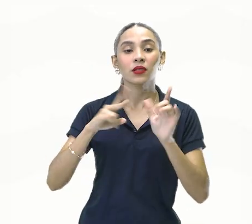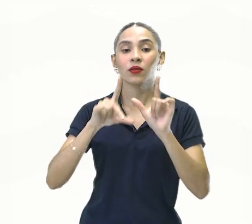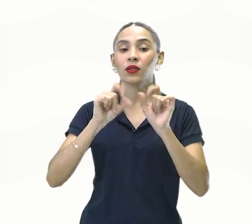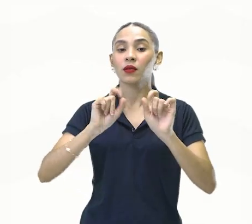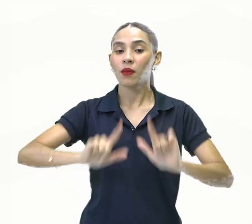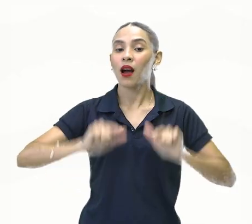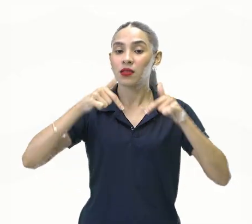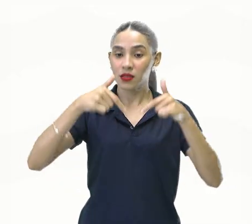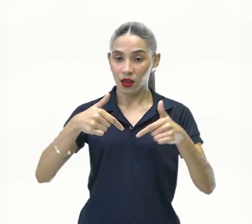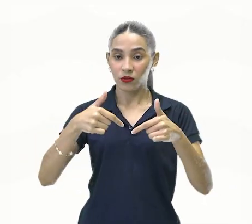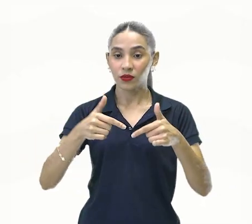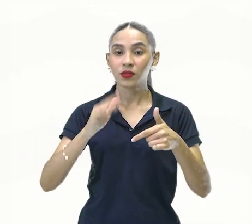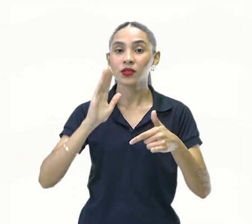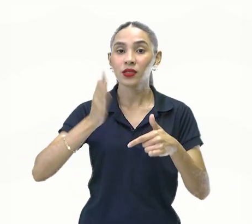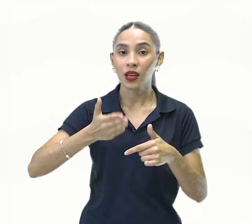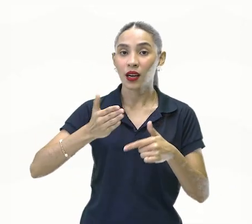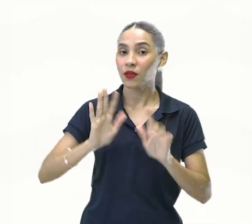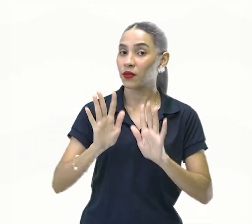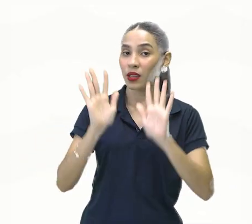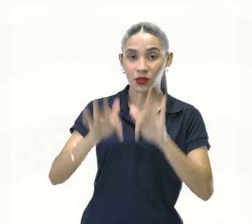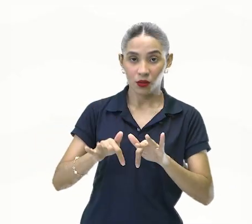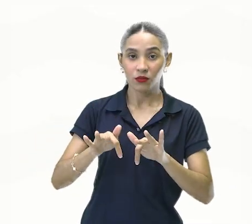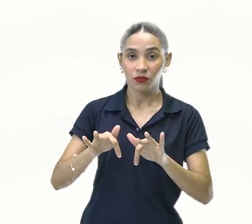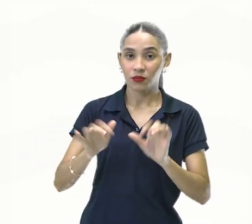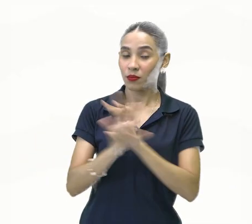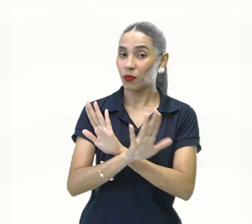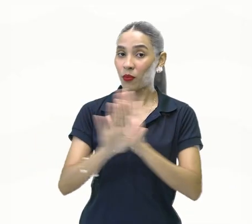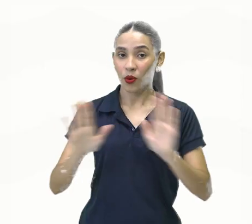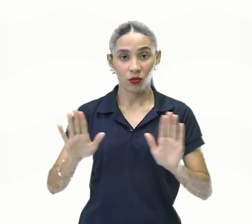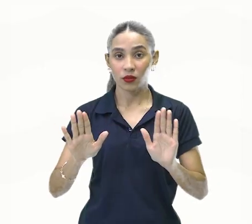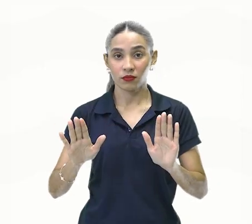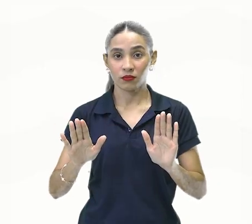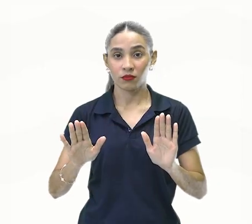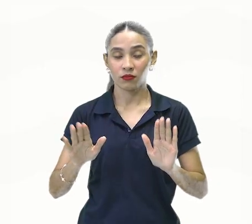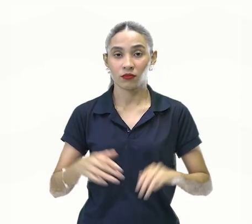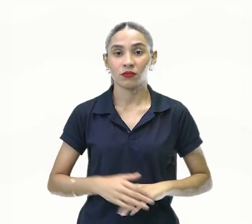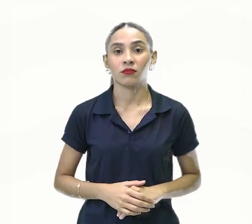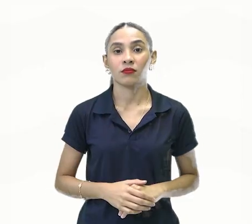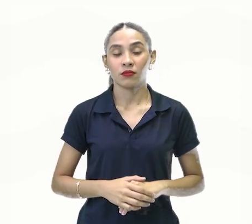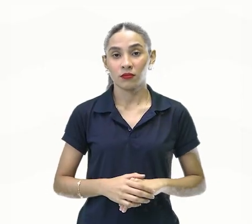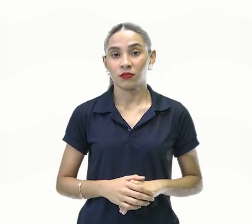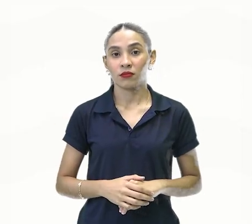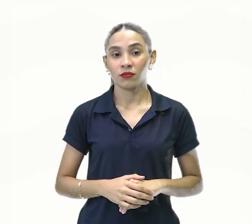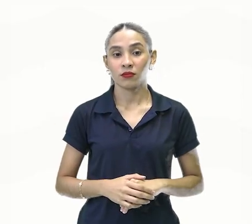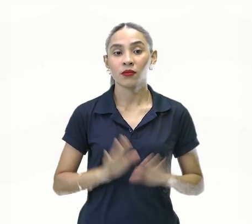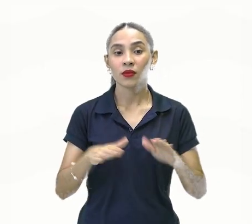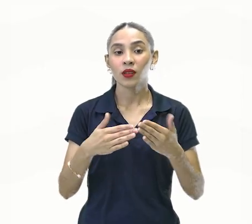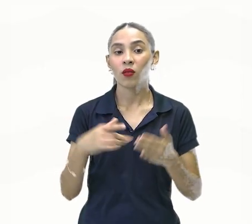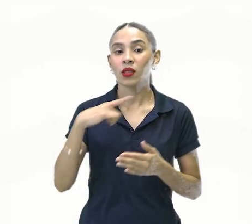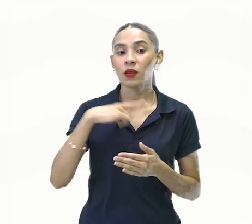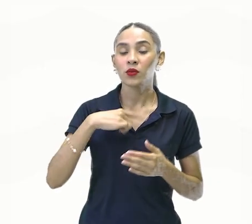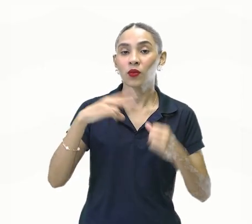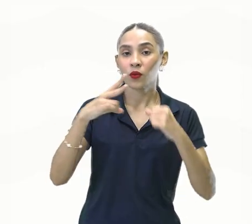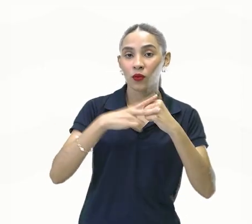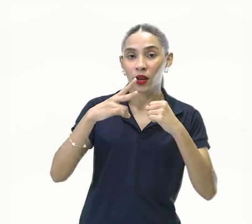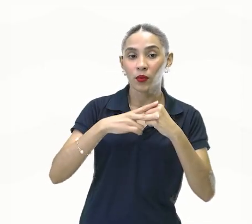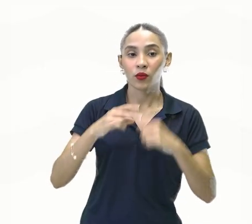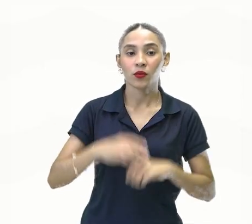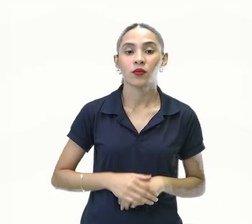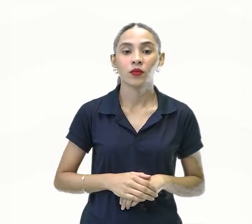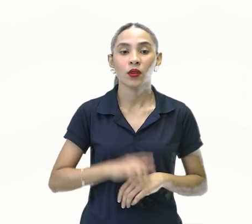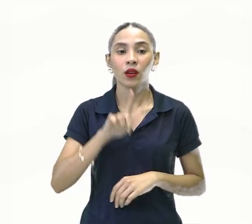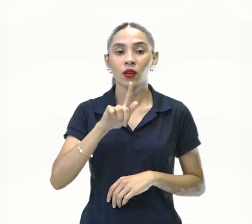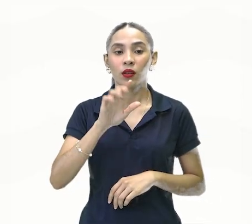uma ação que já acabou, pronta e acabada, tá? Então, nós temos o verbo aqui no